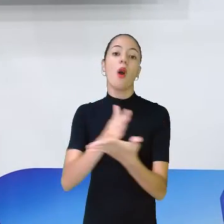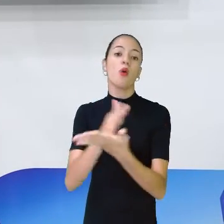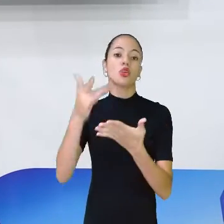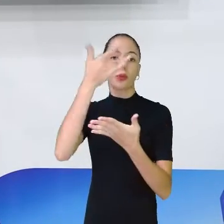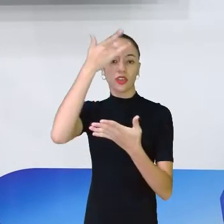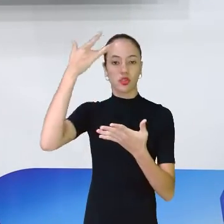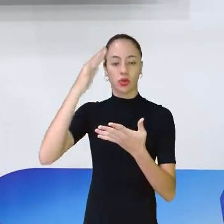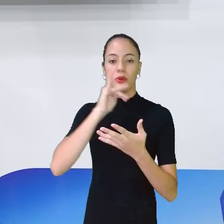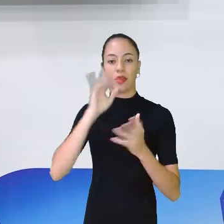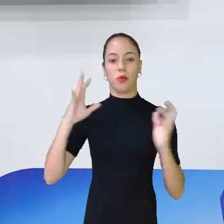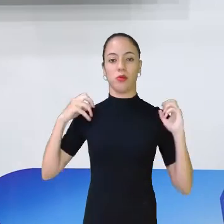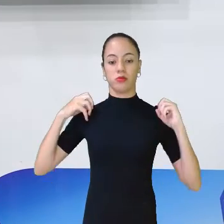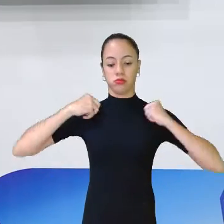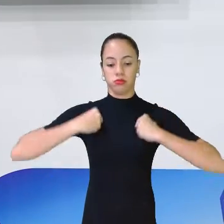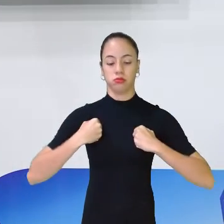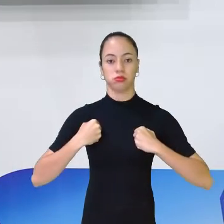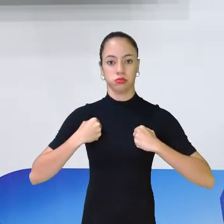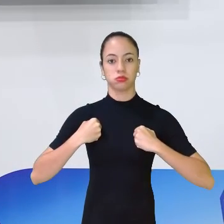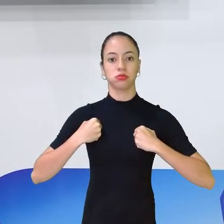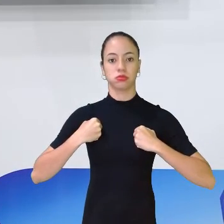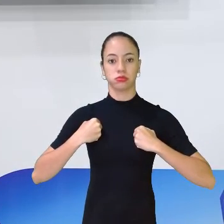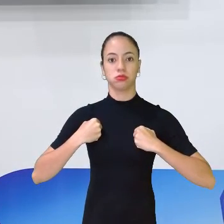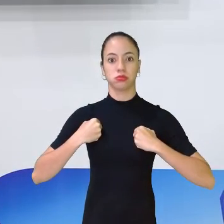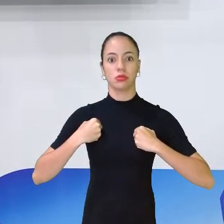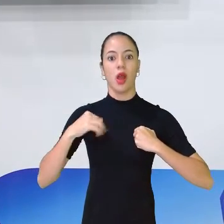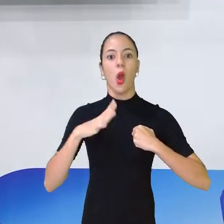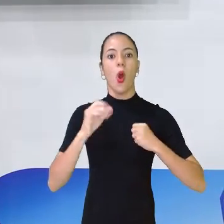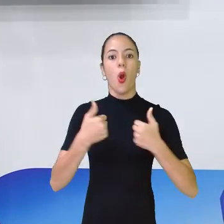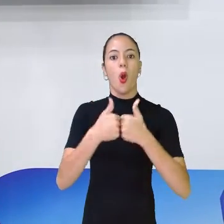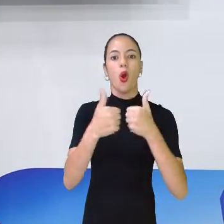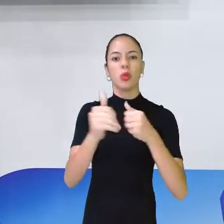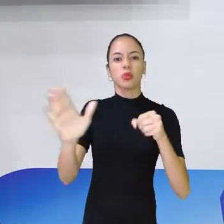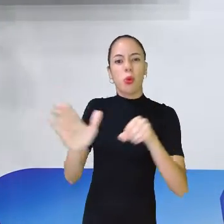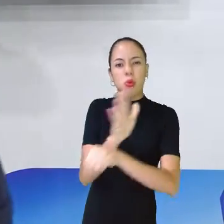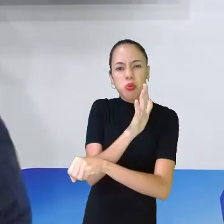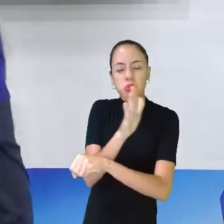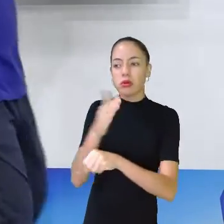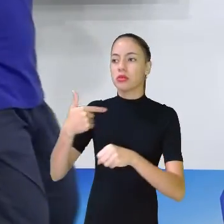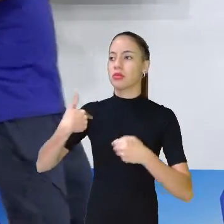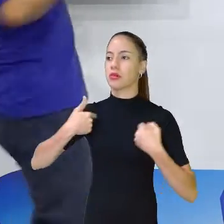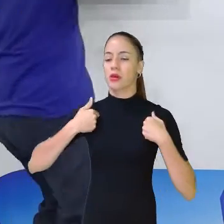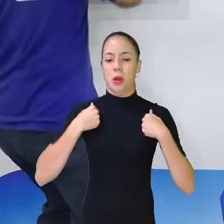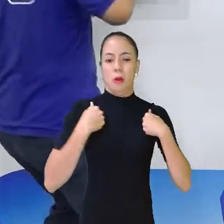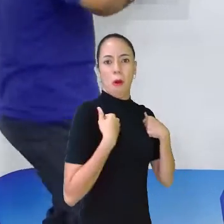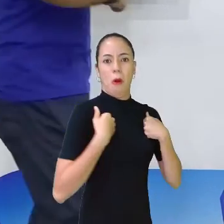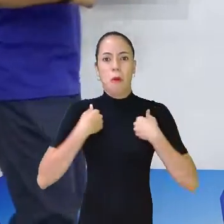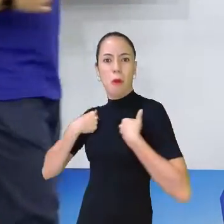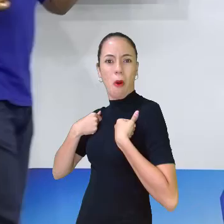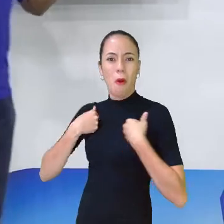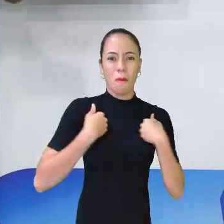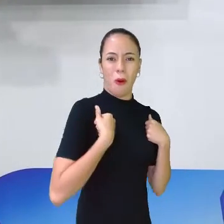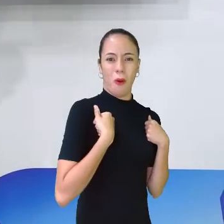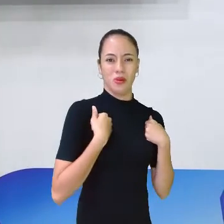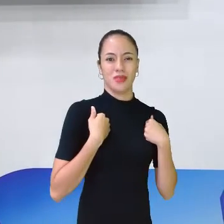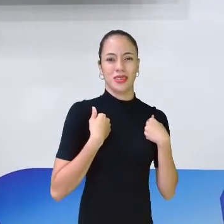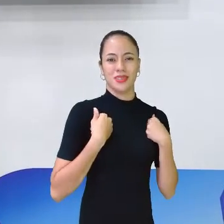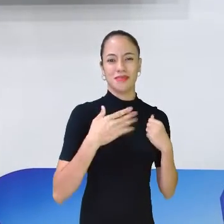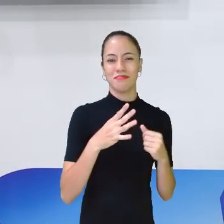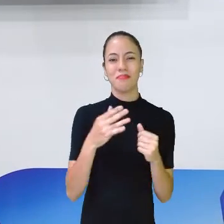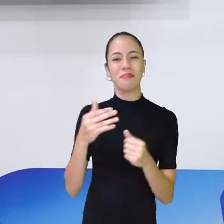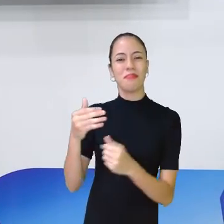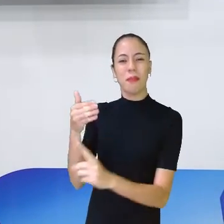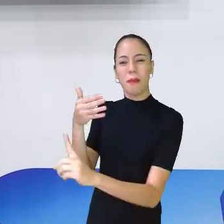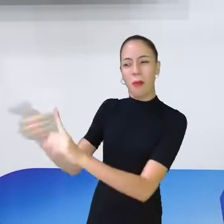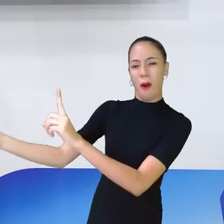aquela bolsa grande, né? Aí o ônibus está cheio, aí sai com a bolsa no meio do pessoal, no meio do mundo, aí sai batendo. Então, ou seja, não é